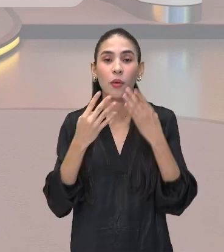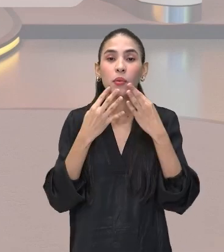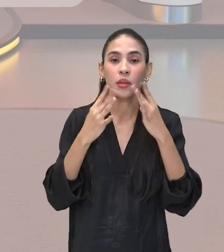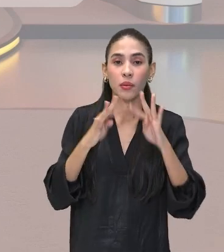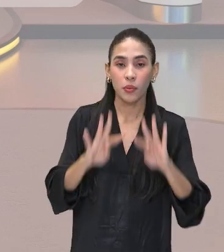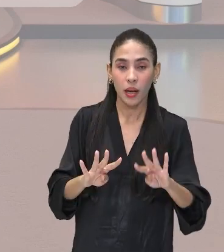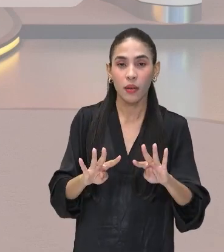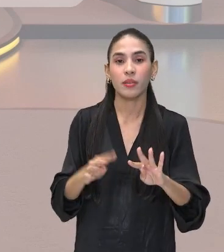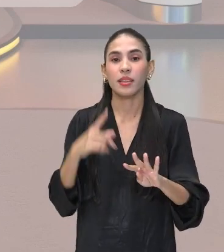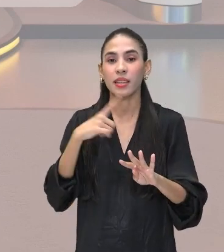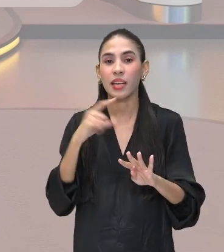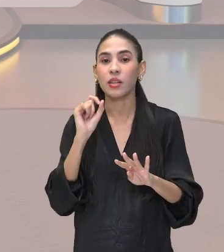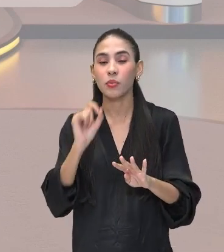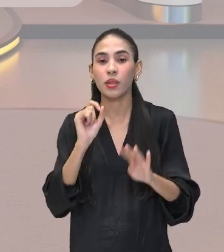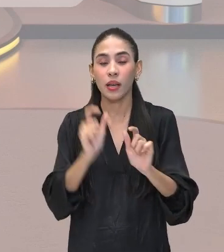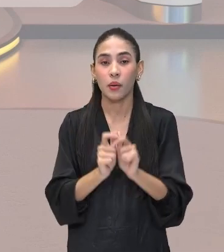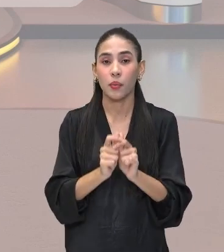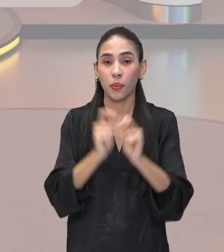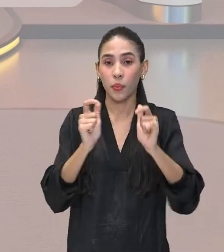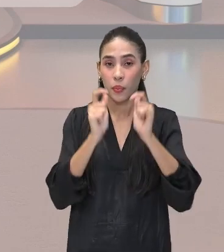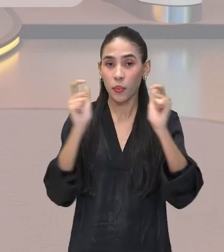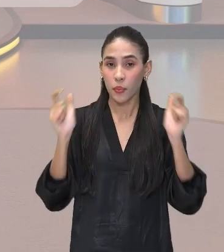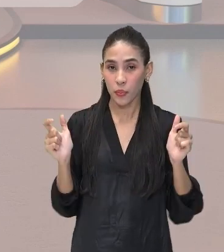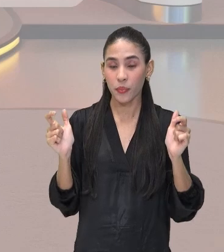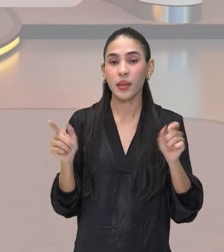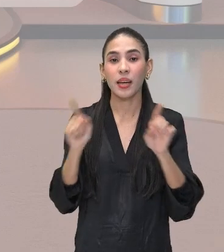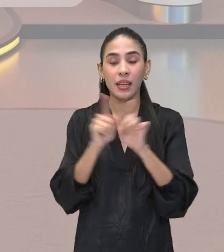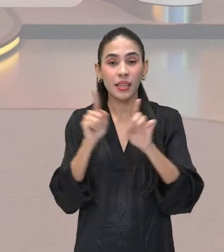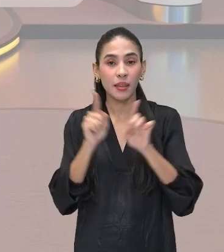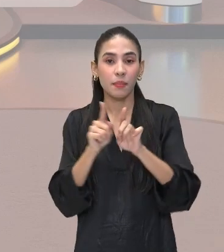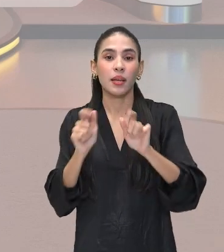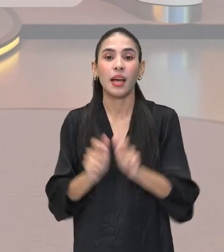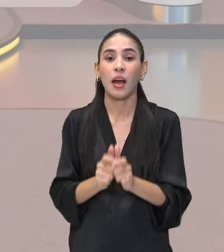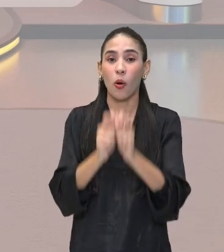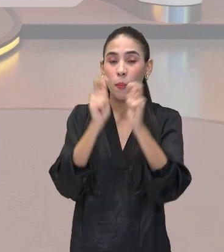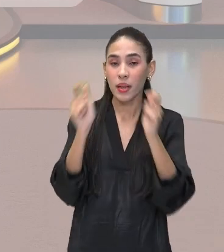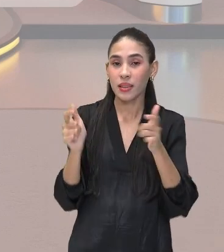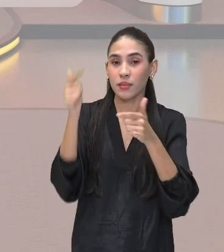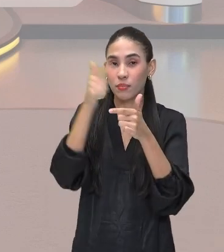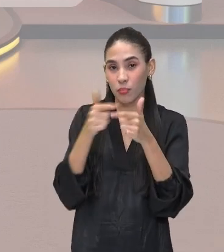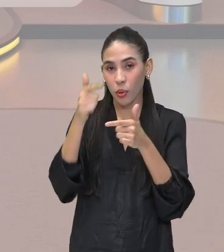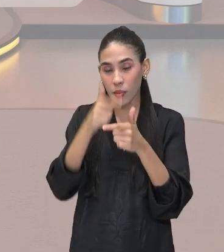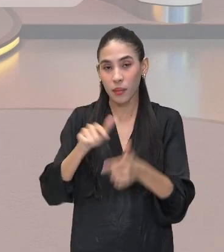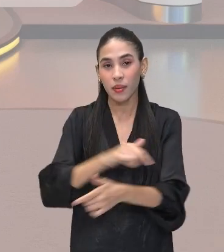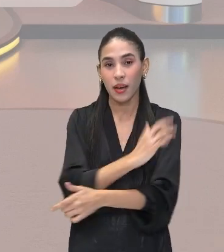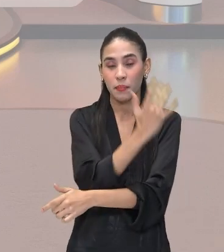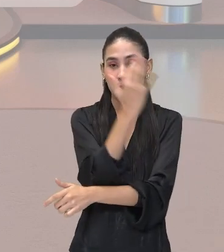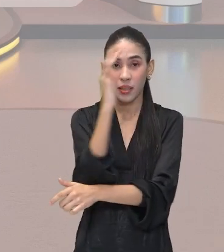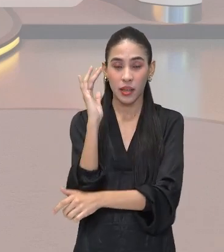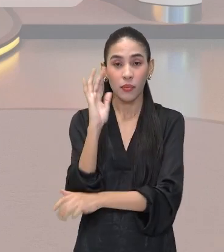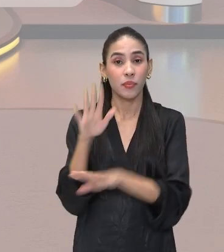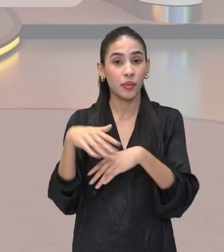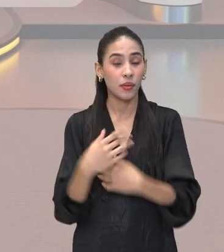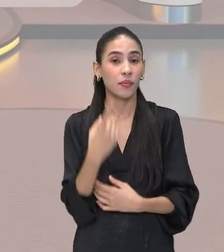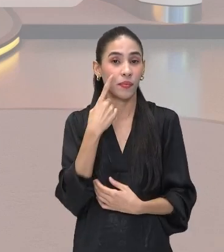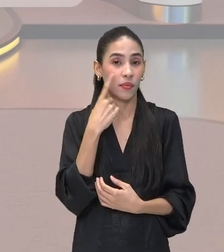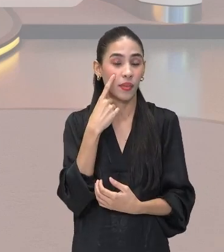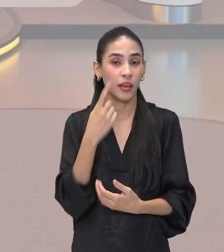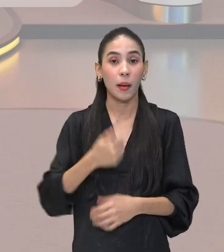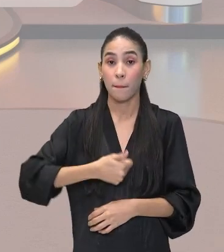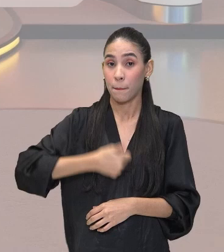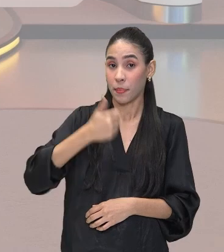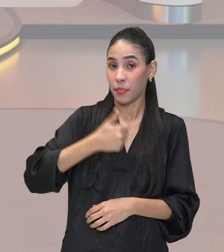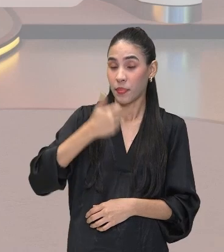naturais eles tenham aumentado e com isso também aumentado os danos ambientais. Então a gente vai ver aí a